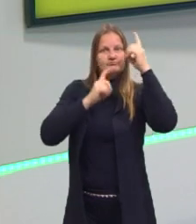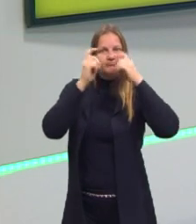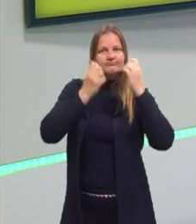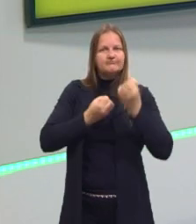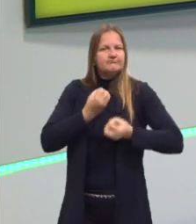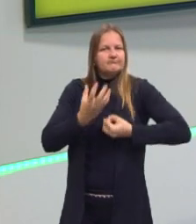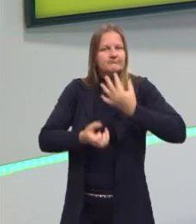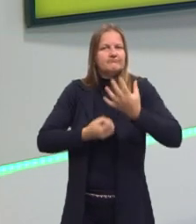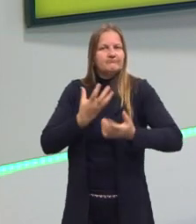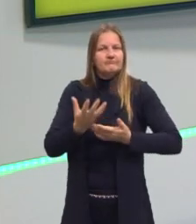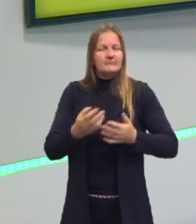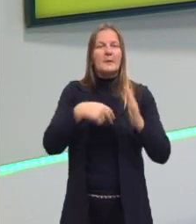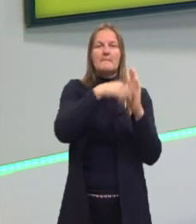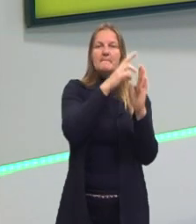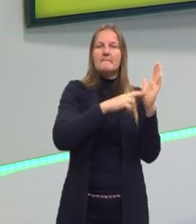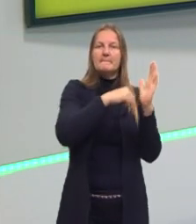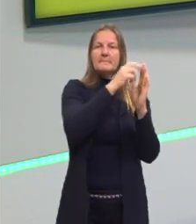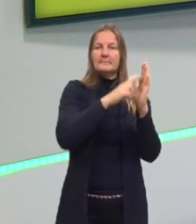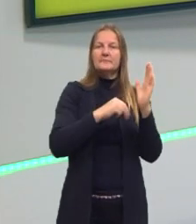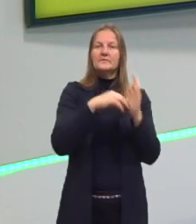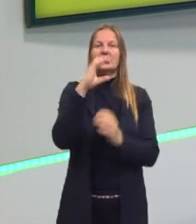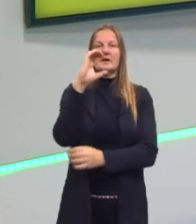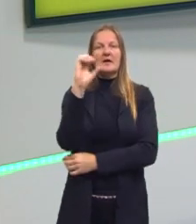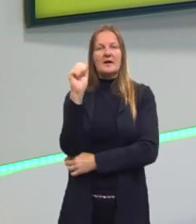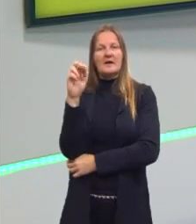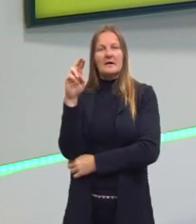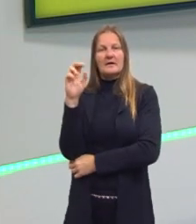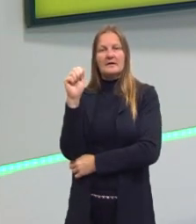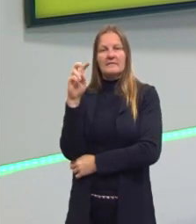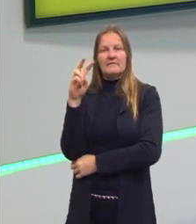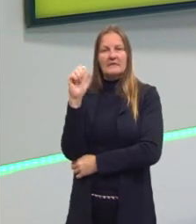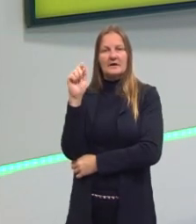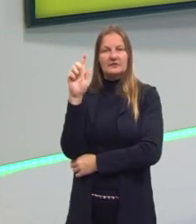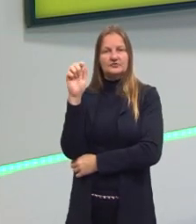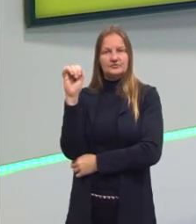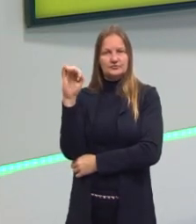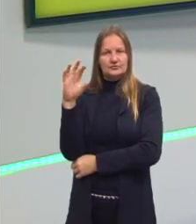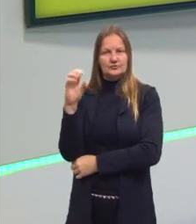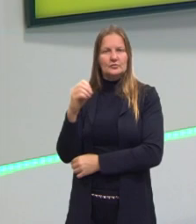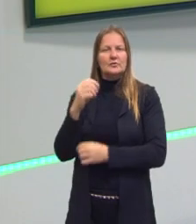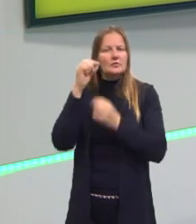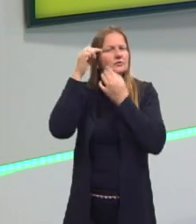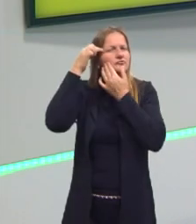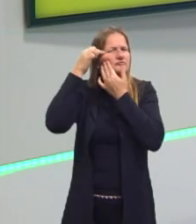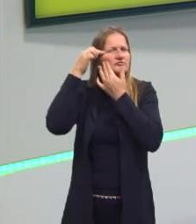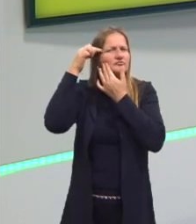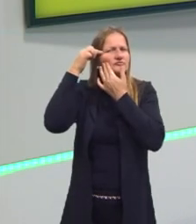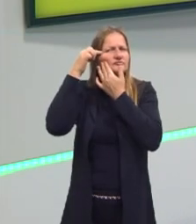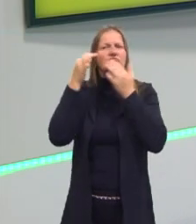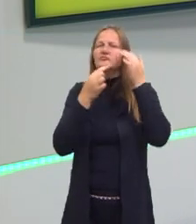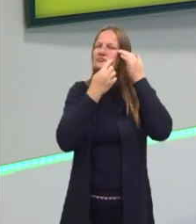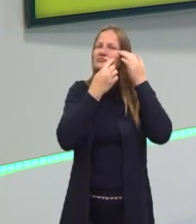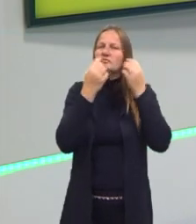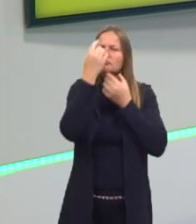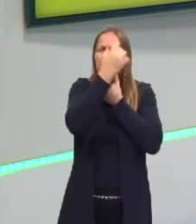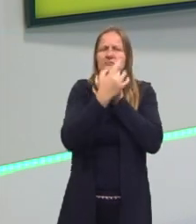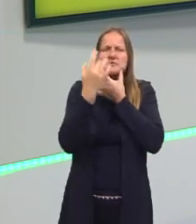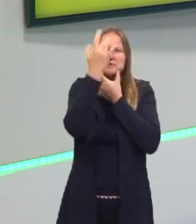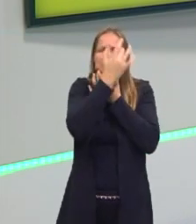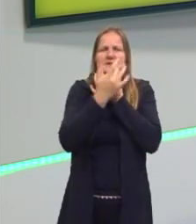também muito presente nas pinturas do Caravaggio na retratando as rugas no rosto o semblante